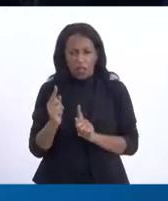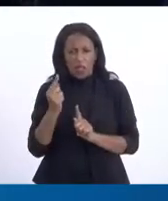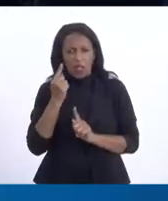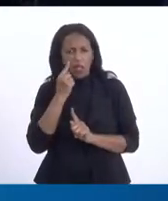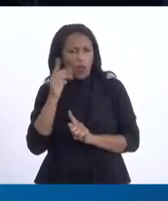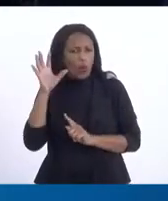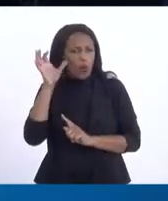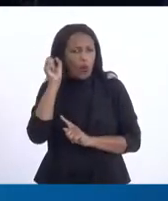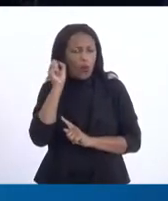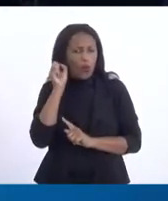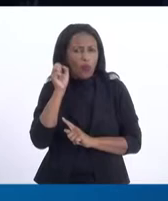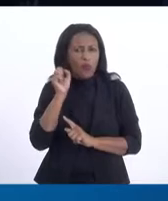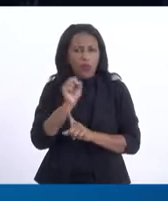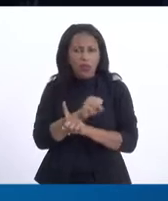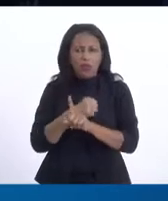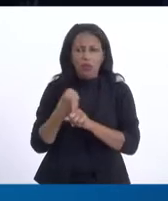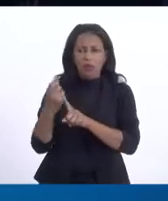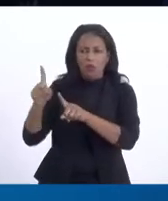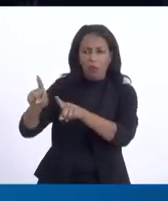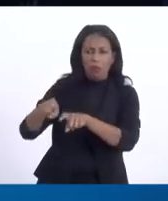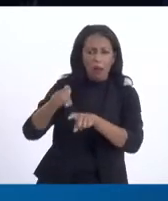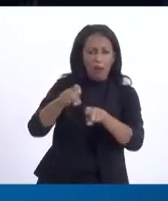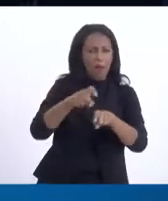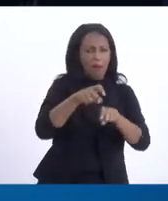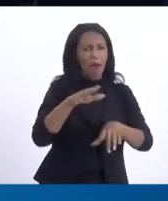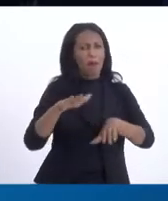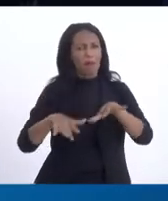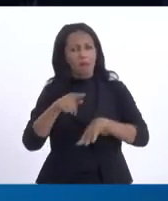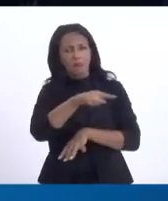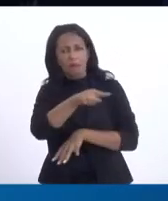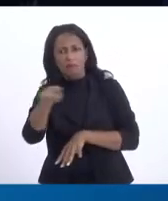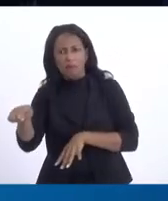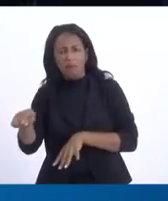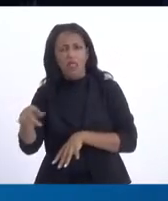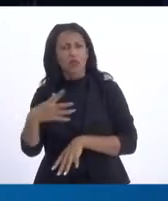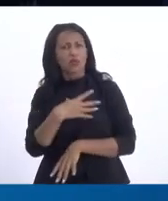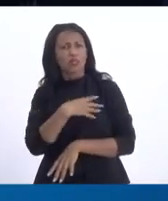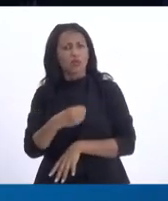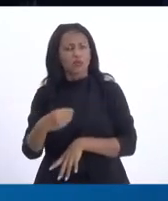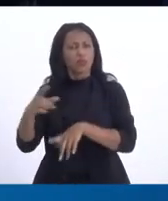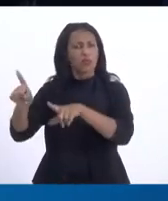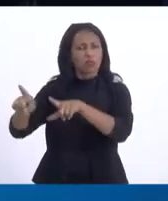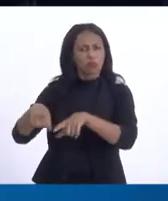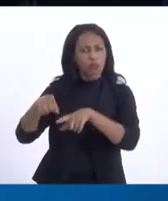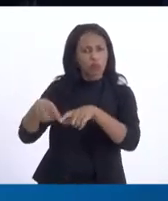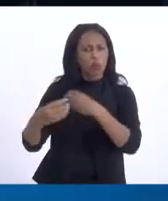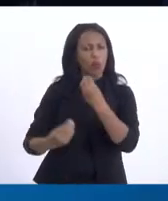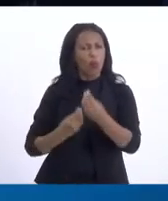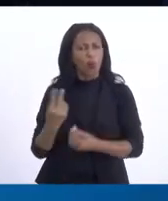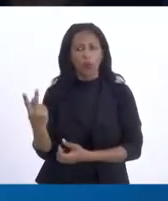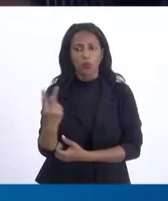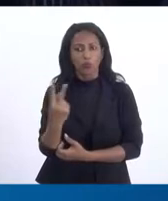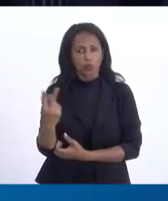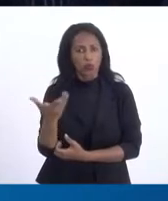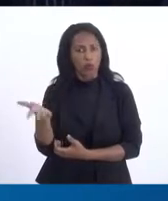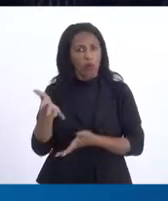interior, mesmo sendo dessa sociedade, mesmo sendo filhos do interior, como ambos